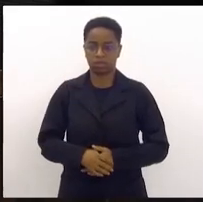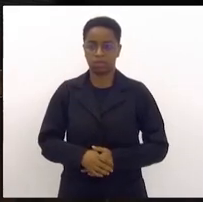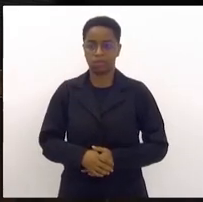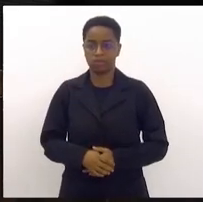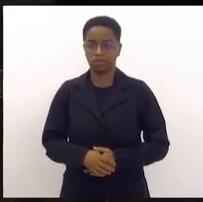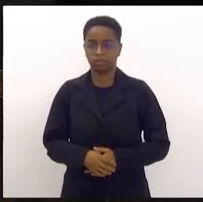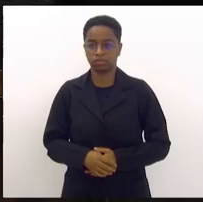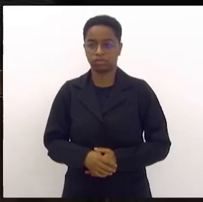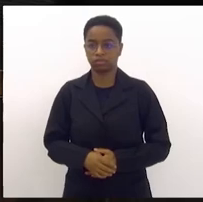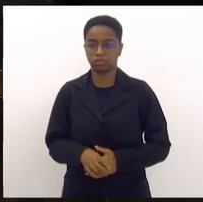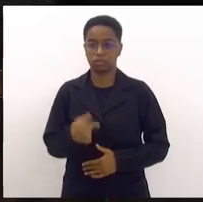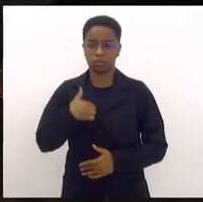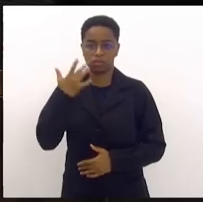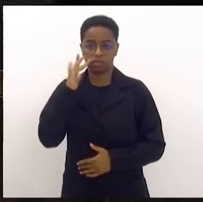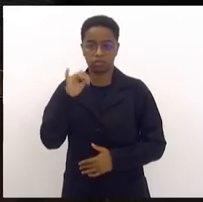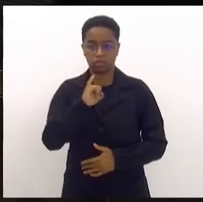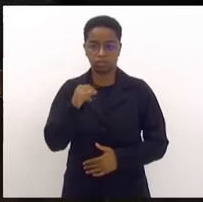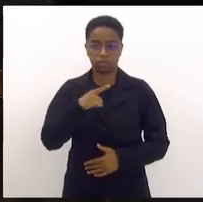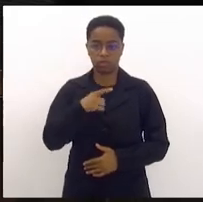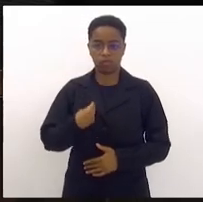sei se tem alguém da mesa.